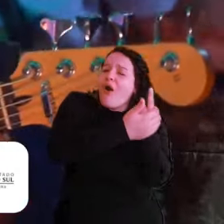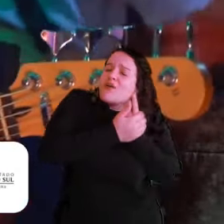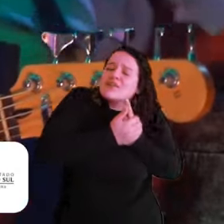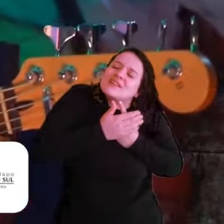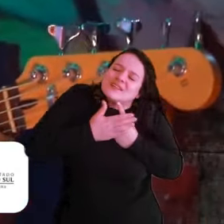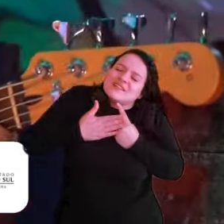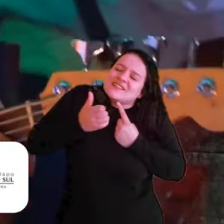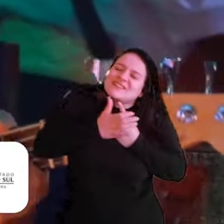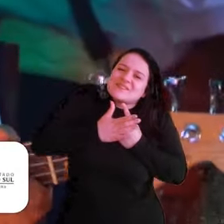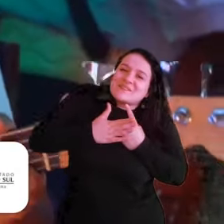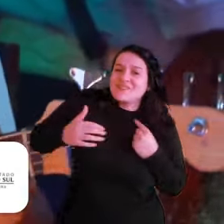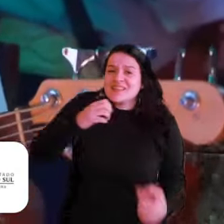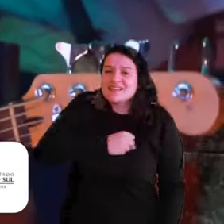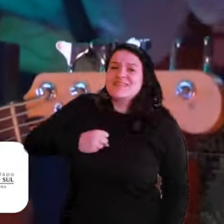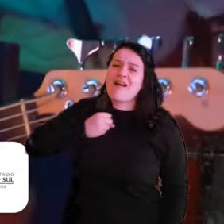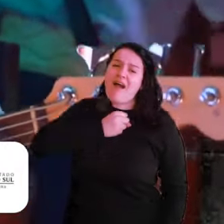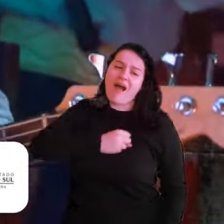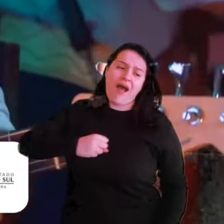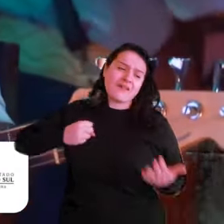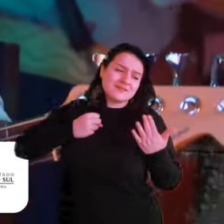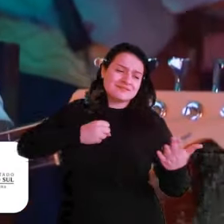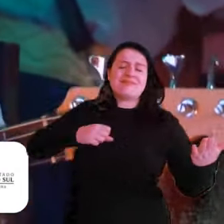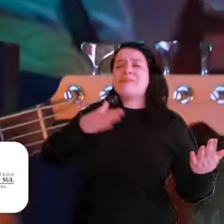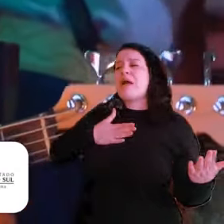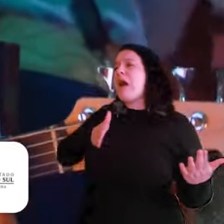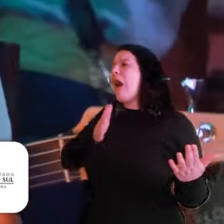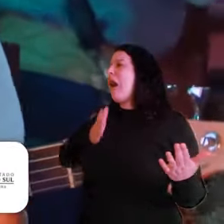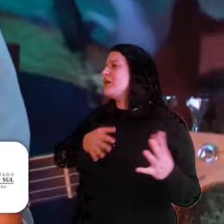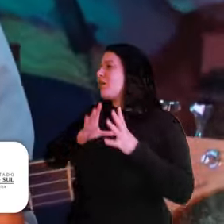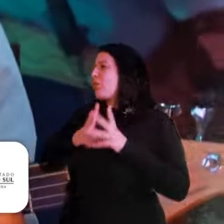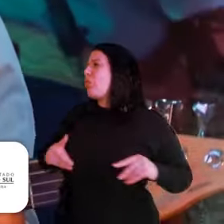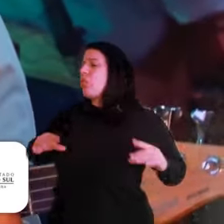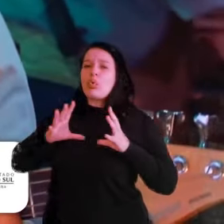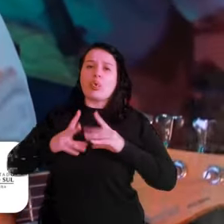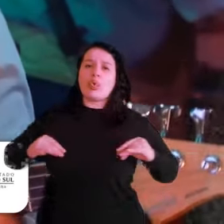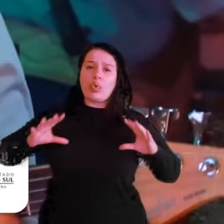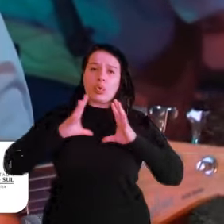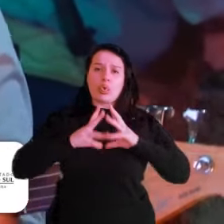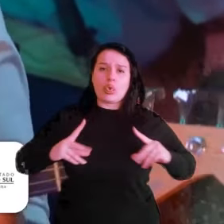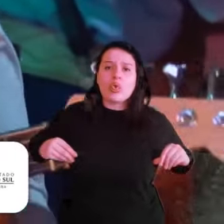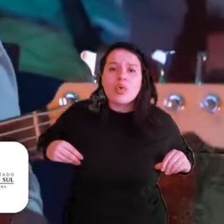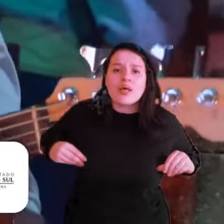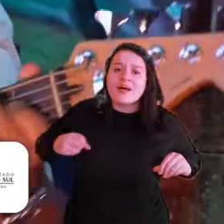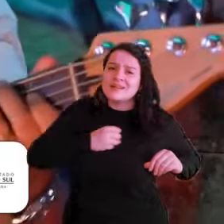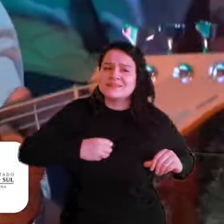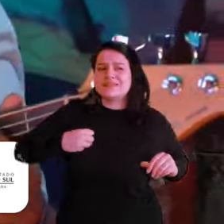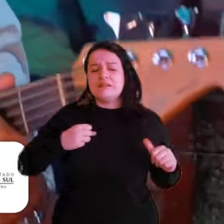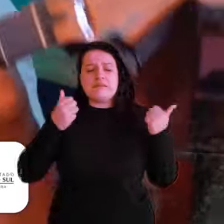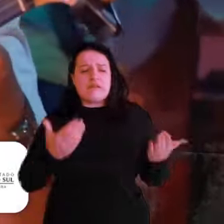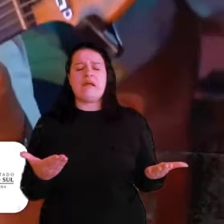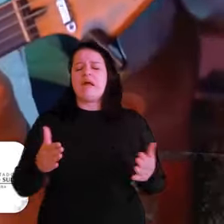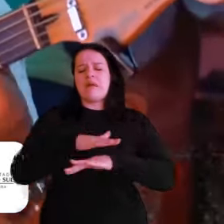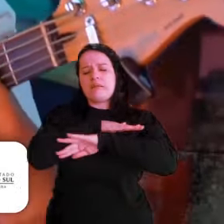bem querer. Faz saudade, leva o meu coração pra parar de doer. Faz saudade,